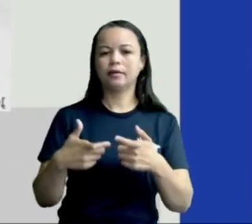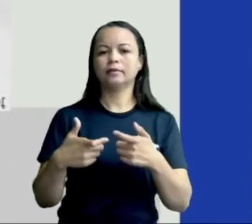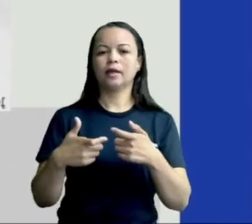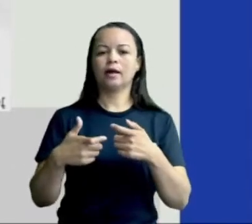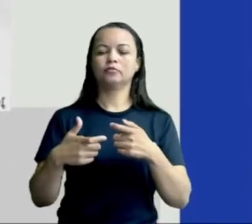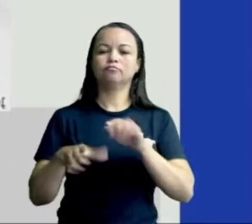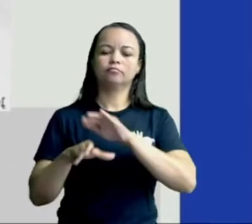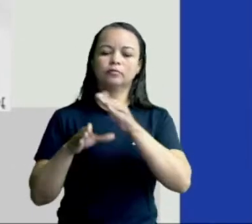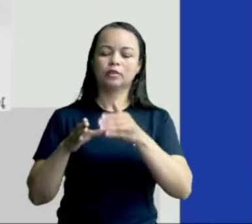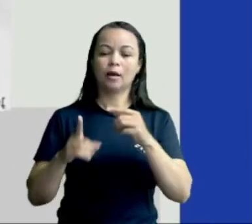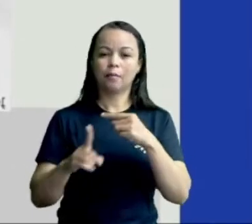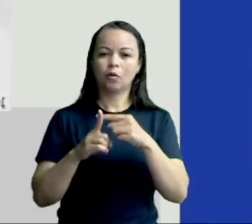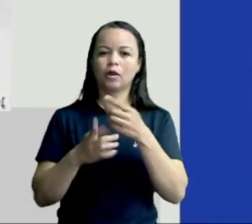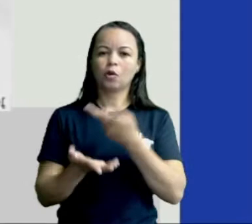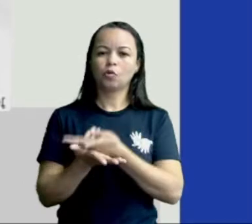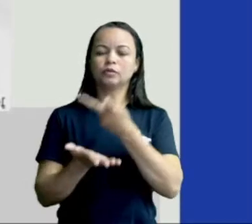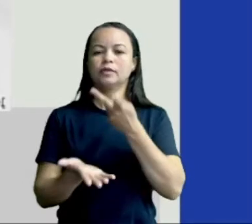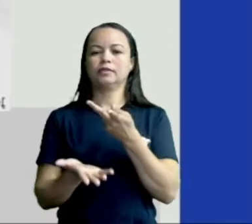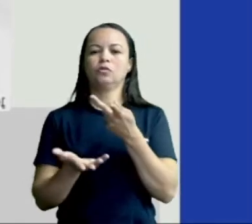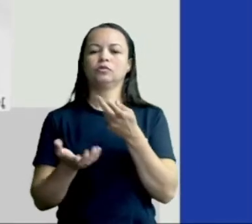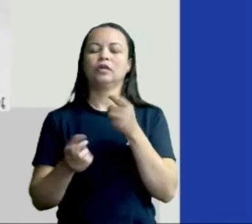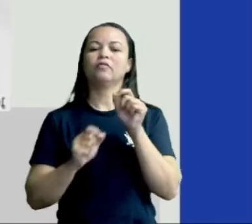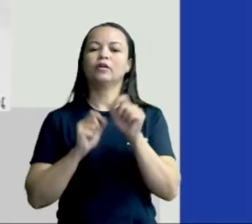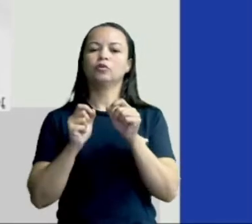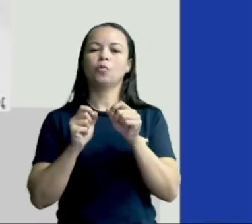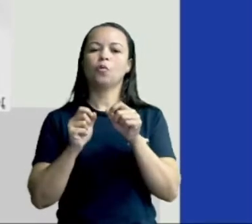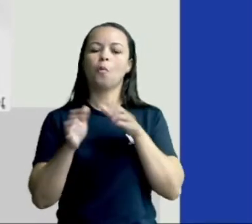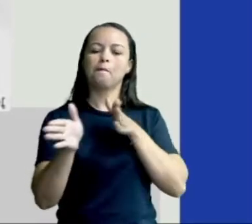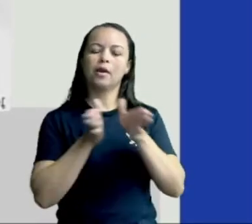período colonial. E eu vou contar essa história para vocês.